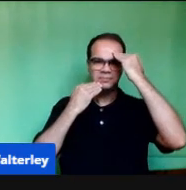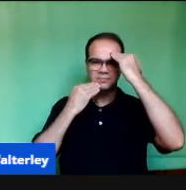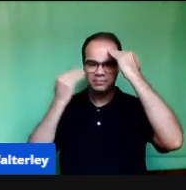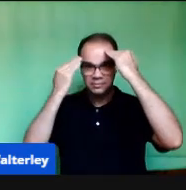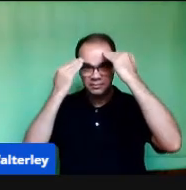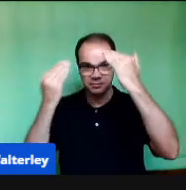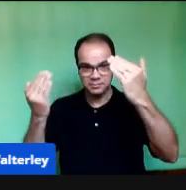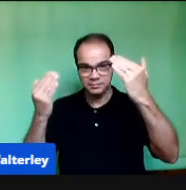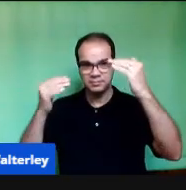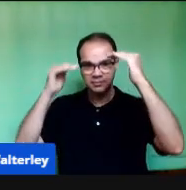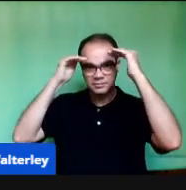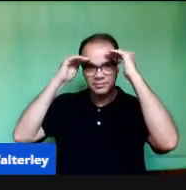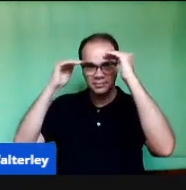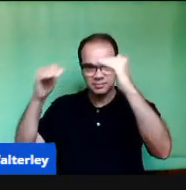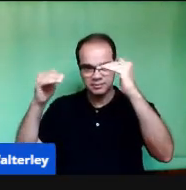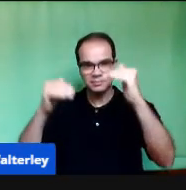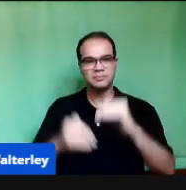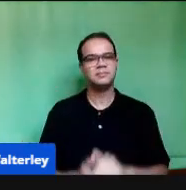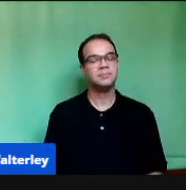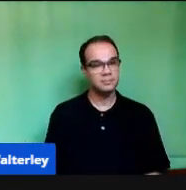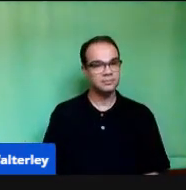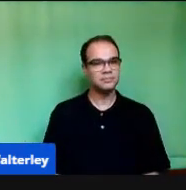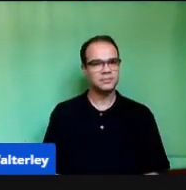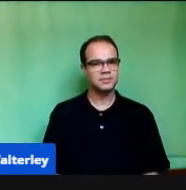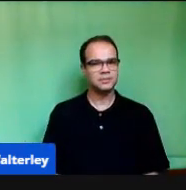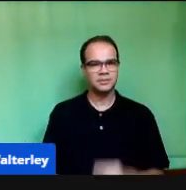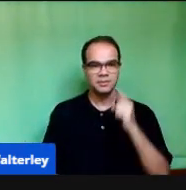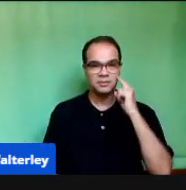está a LGBTfobia na escola,